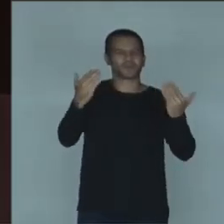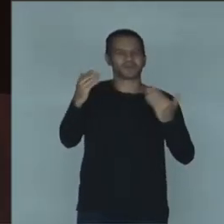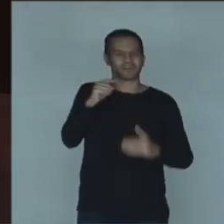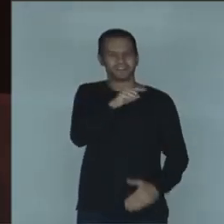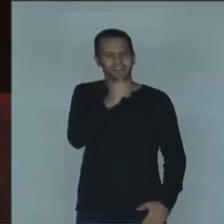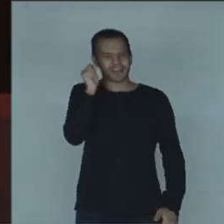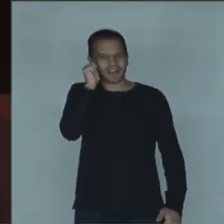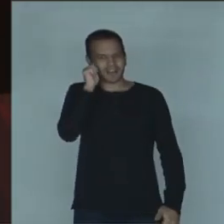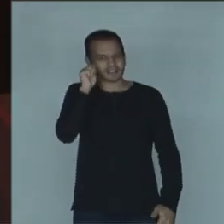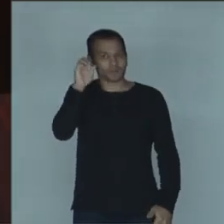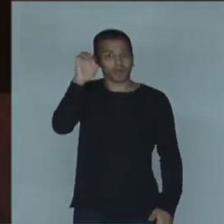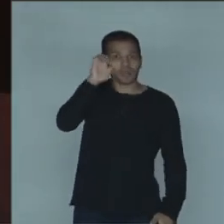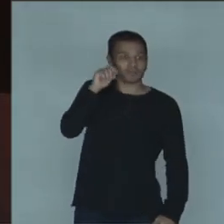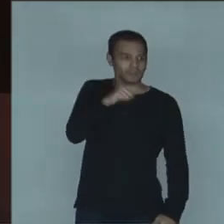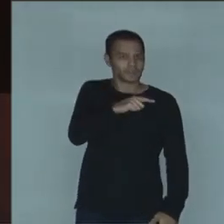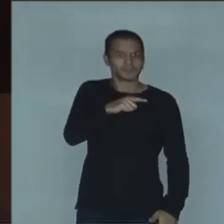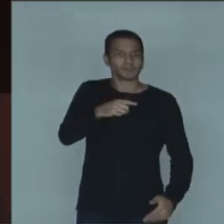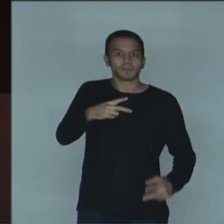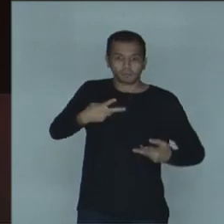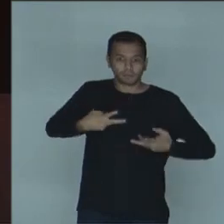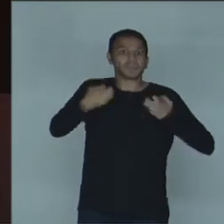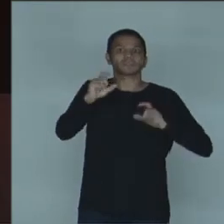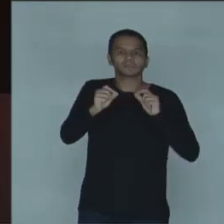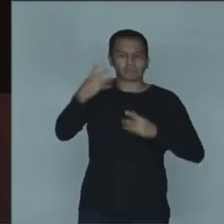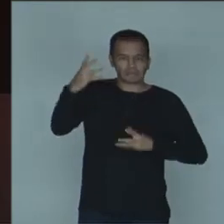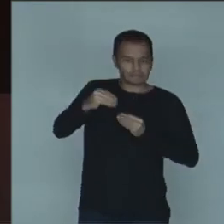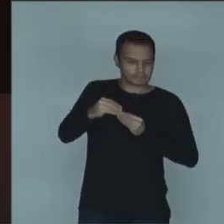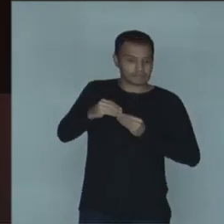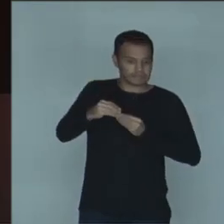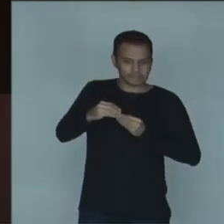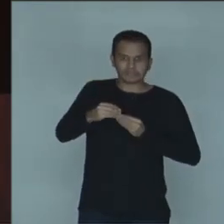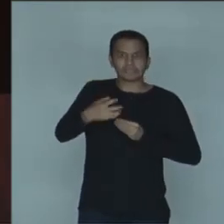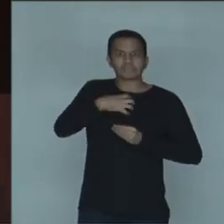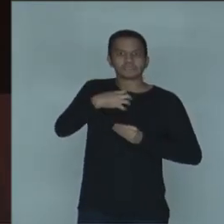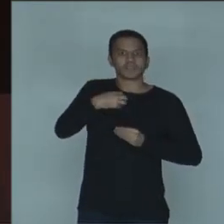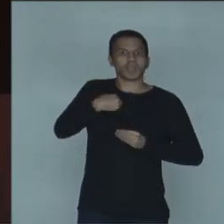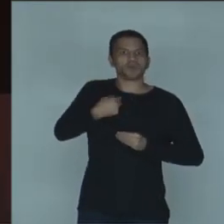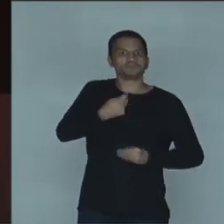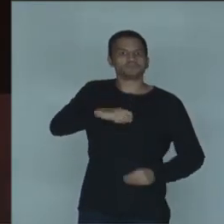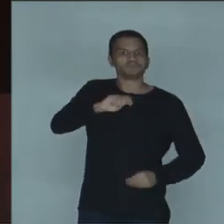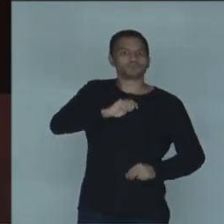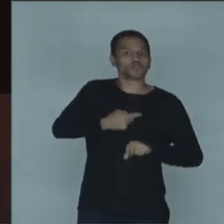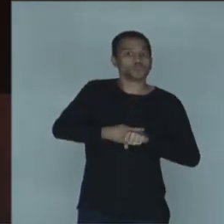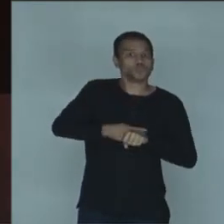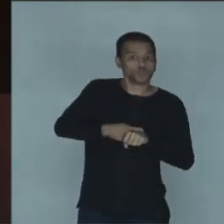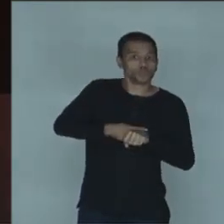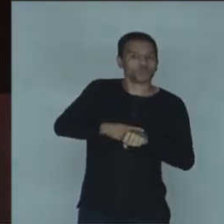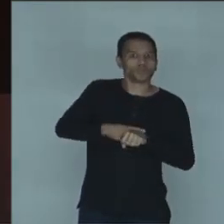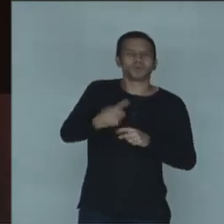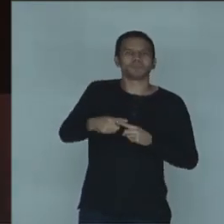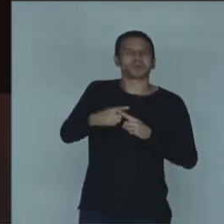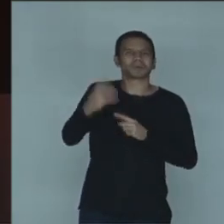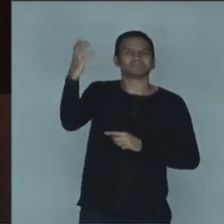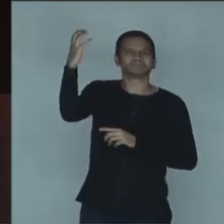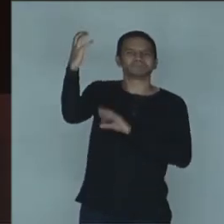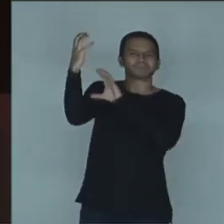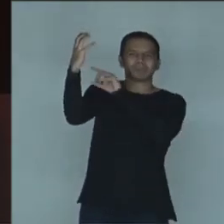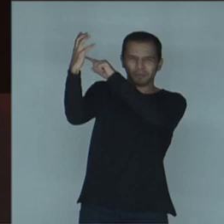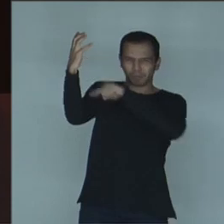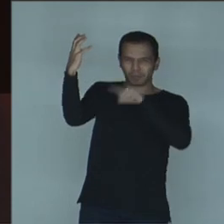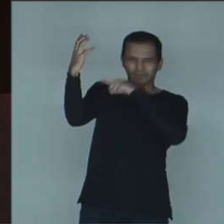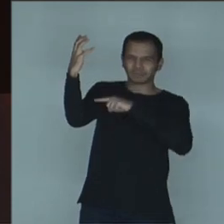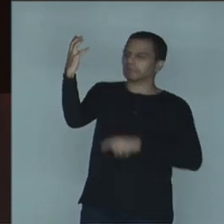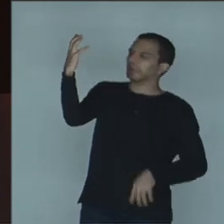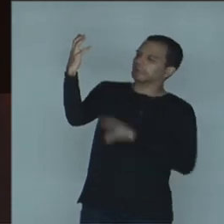tinha um visto que eles estavam luz depois que provaram do fruto da árvore do bem e do Mal eles cobrem o corpo